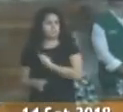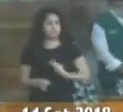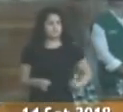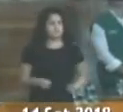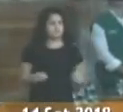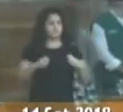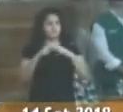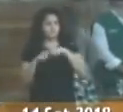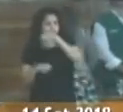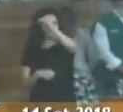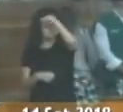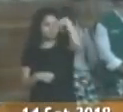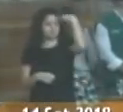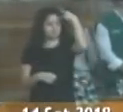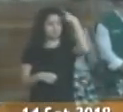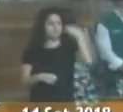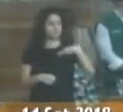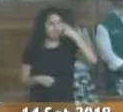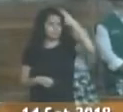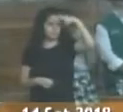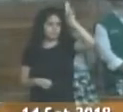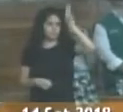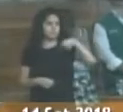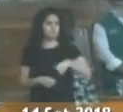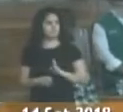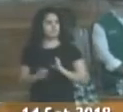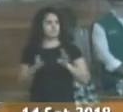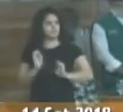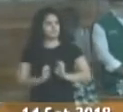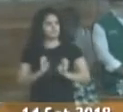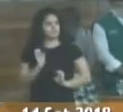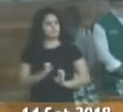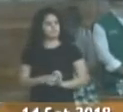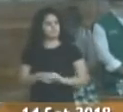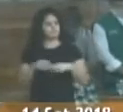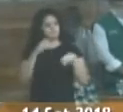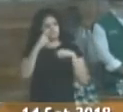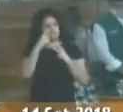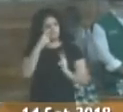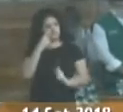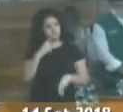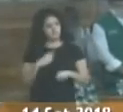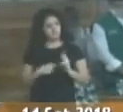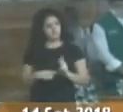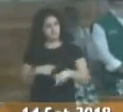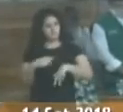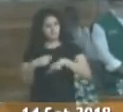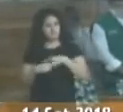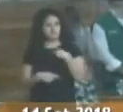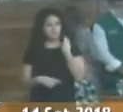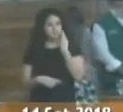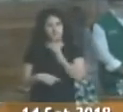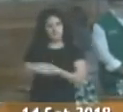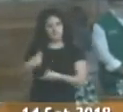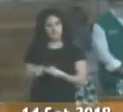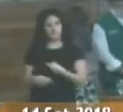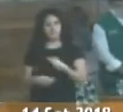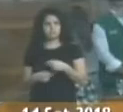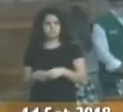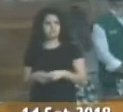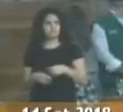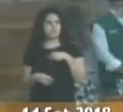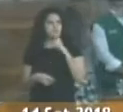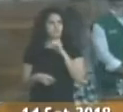de prefeitos, de autoridades. E a empresa sistematicamente enrola,